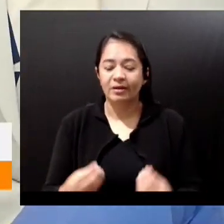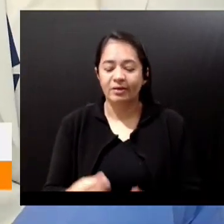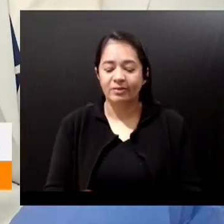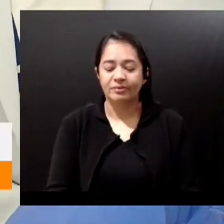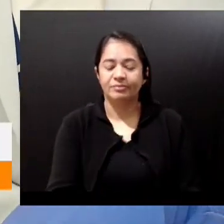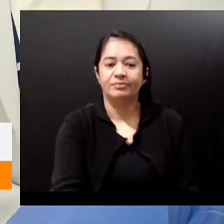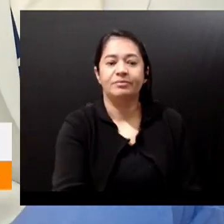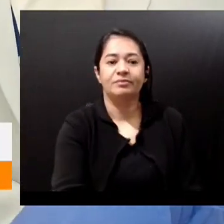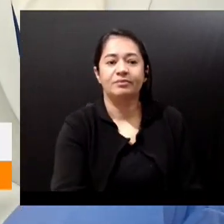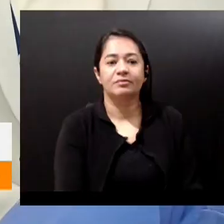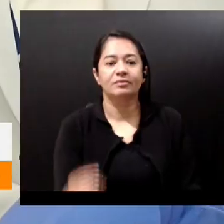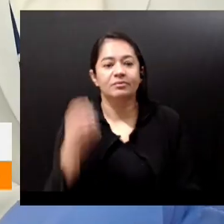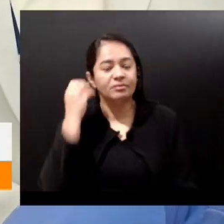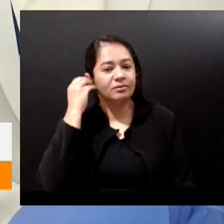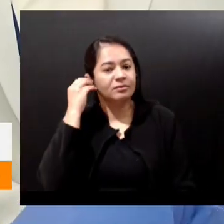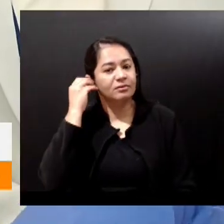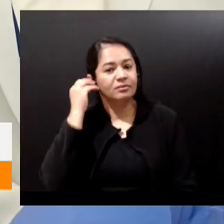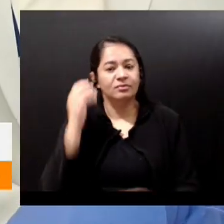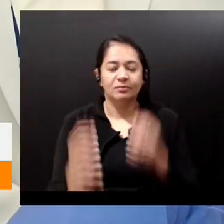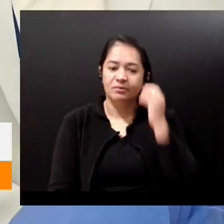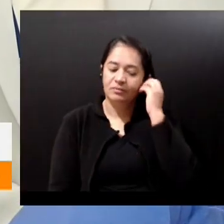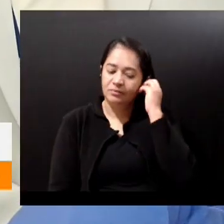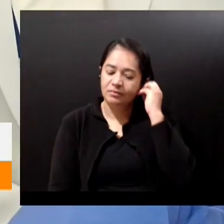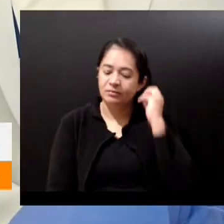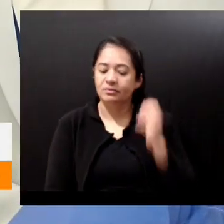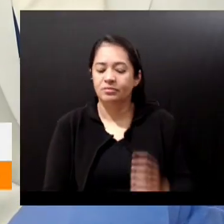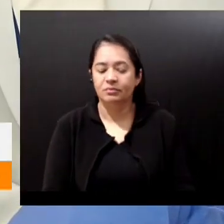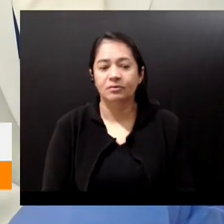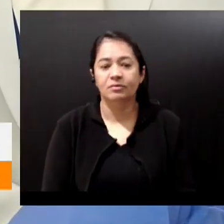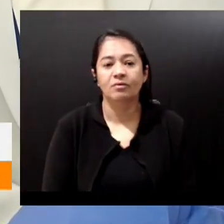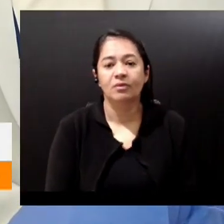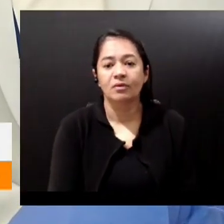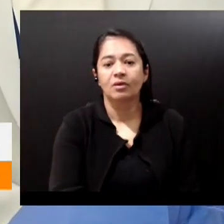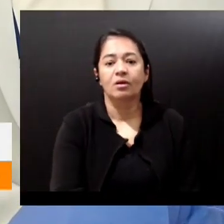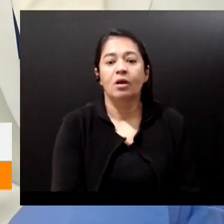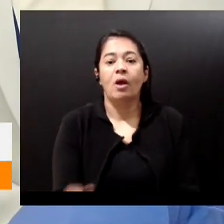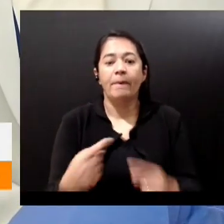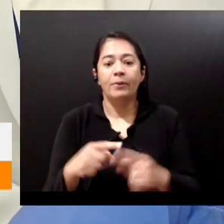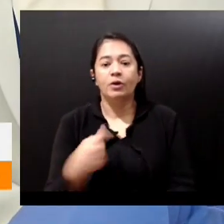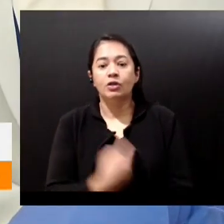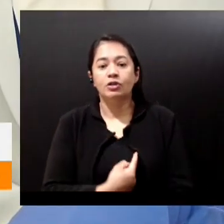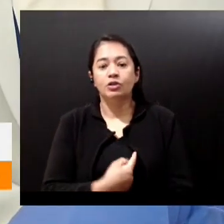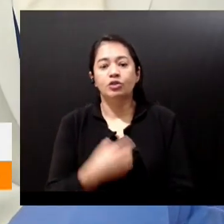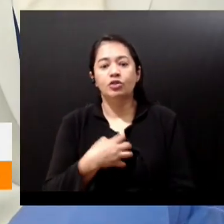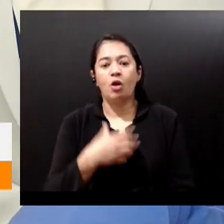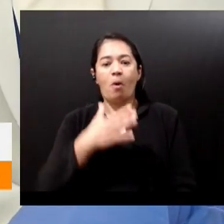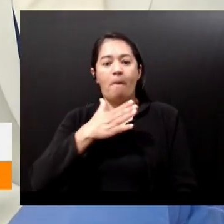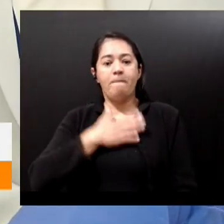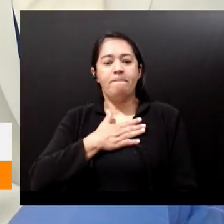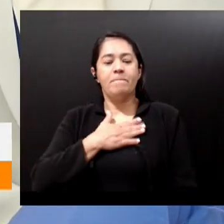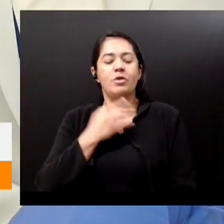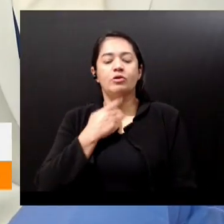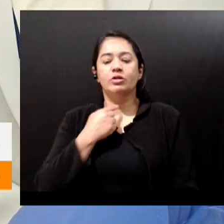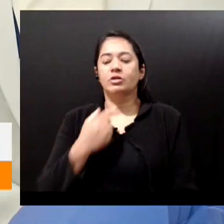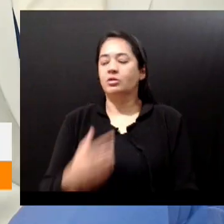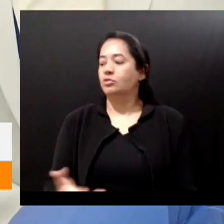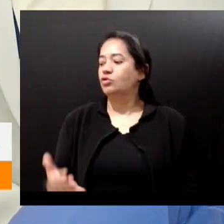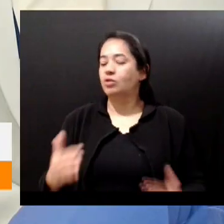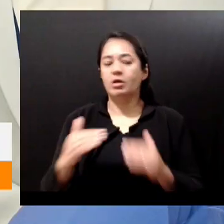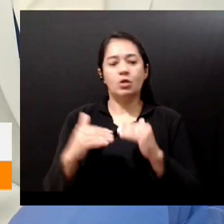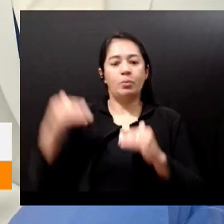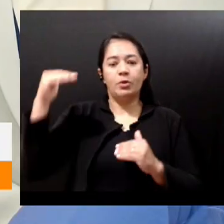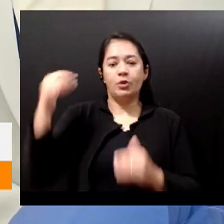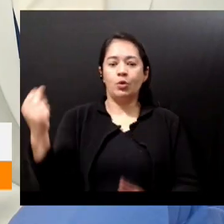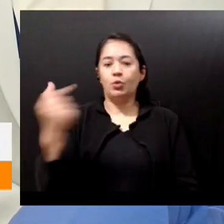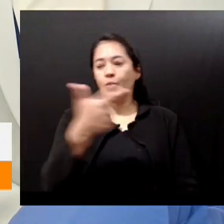municipais, estaduais, até porque a gente está numa forma rigorosa de que o meu desejo em cima do desejo do outro. Então, sem dúvida,